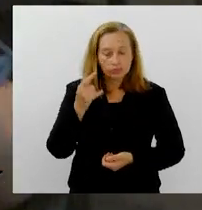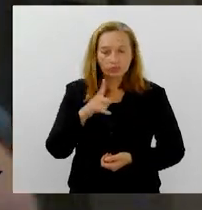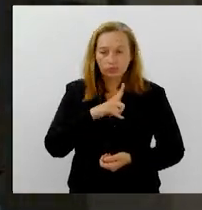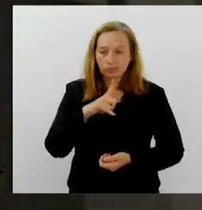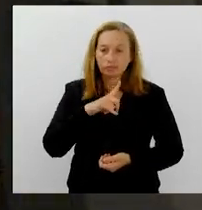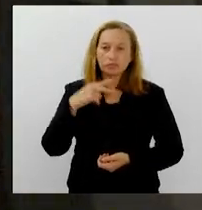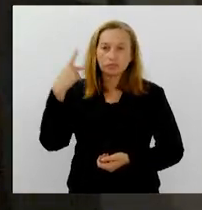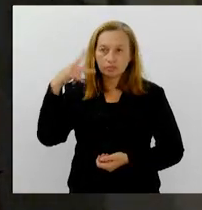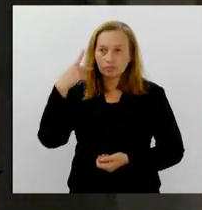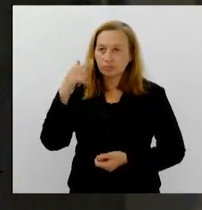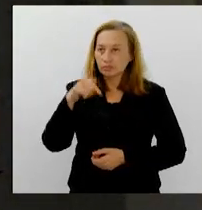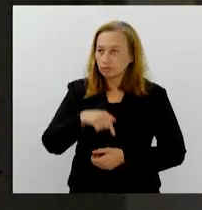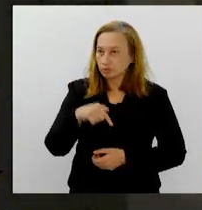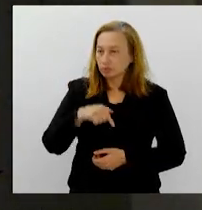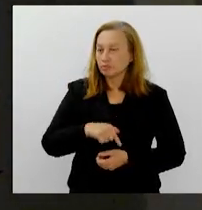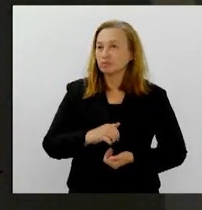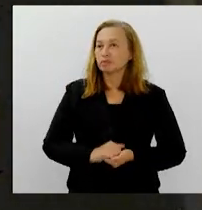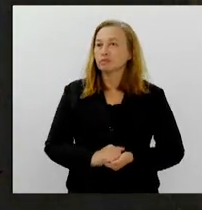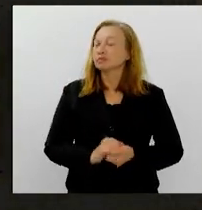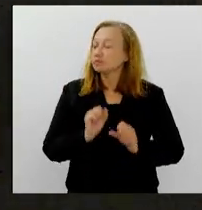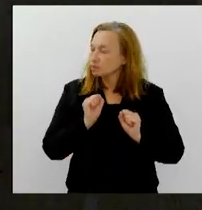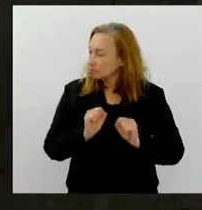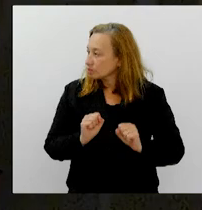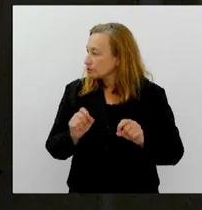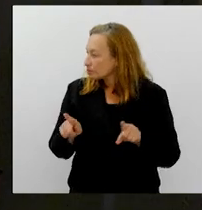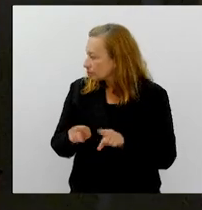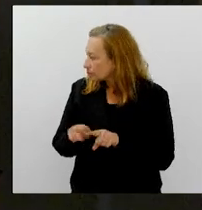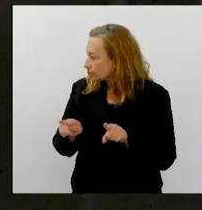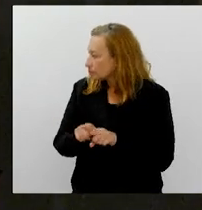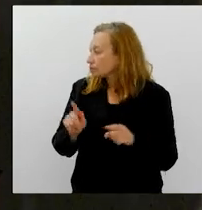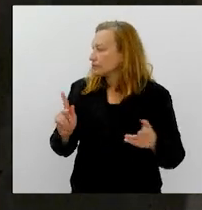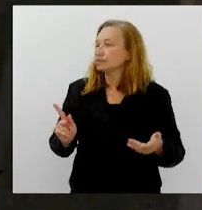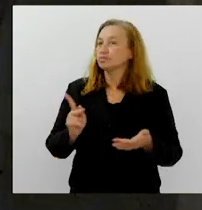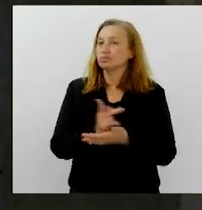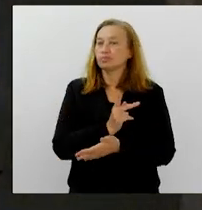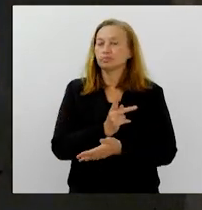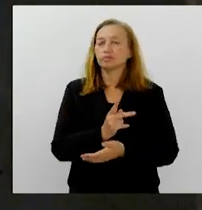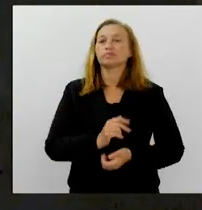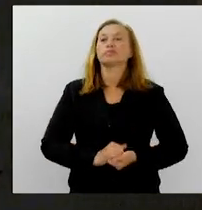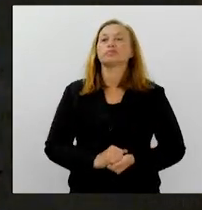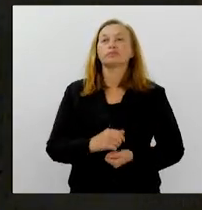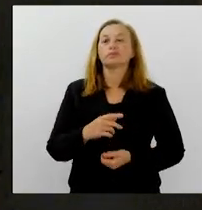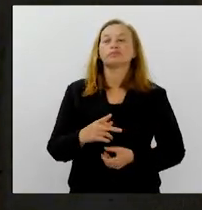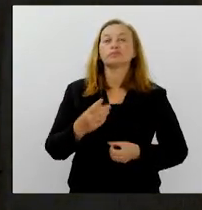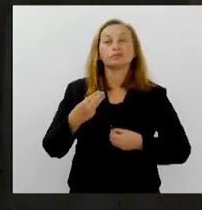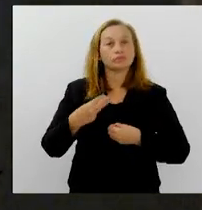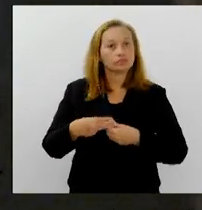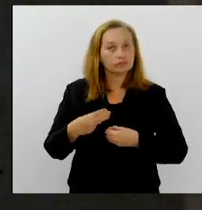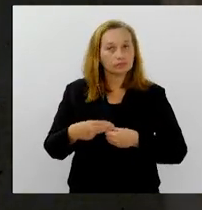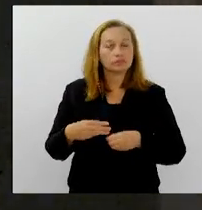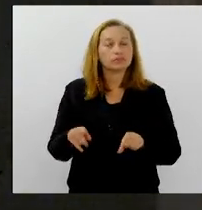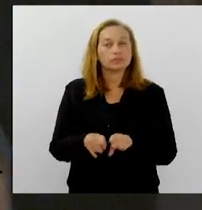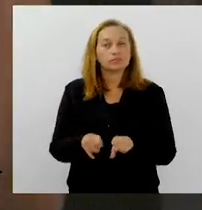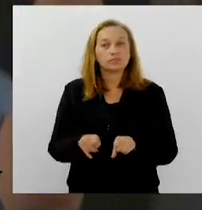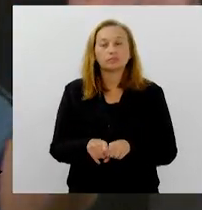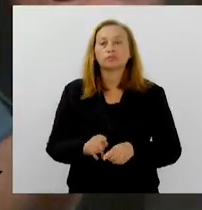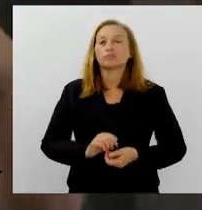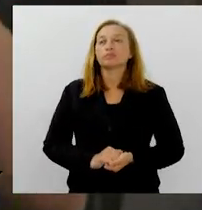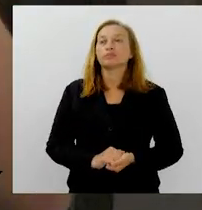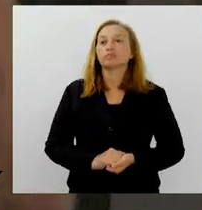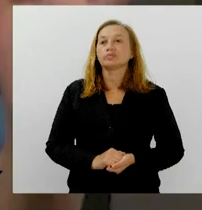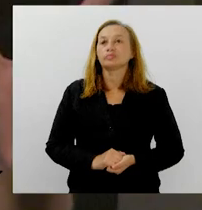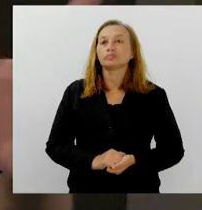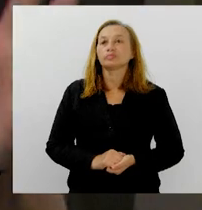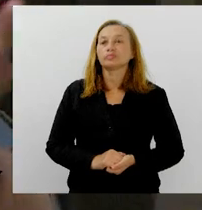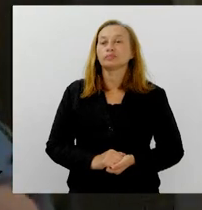vereadoras aqui. É que isso possa também acontecer no parlamento dos nossos municípios, porque está dado